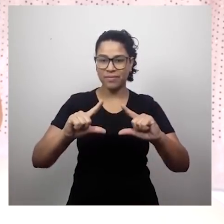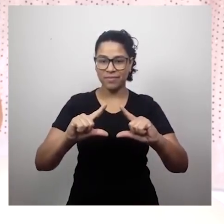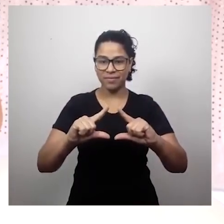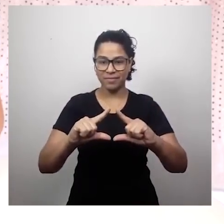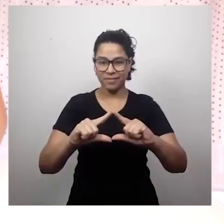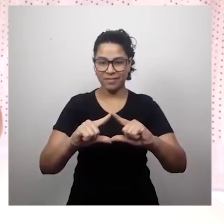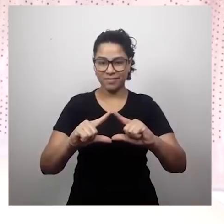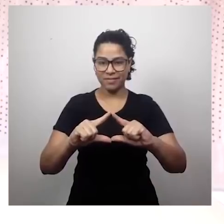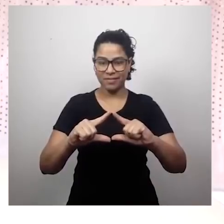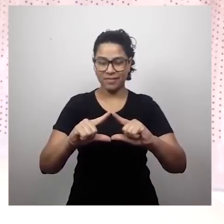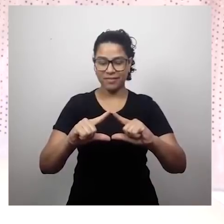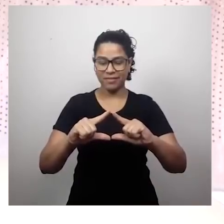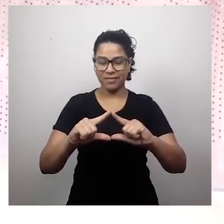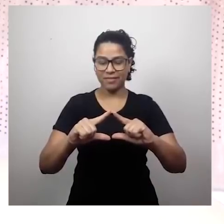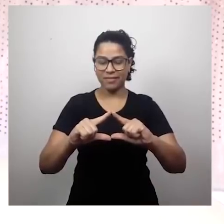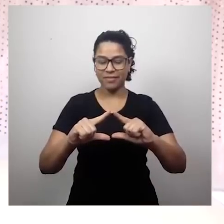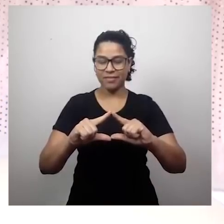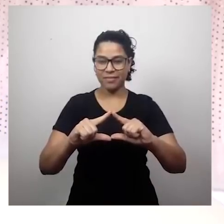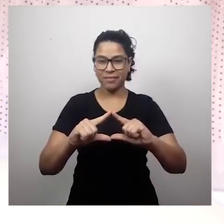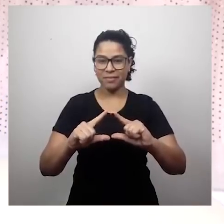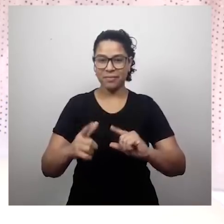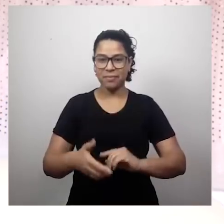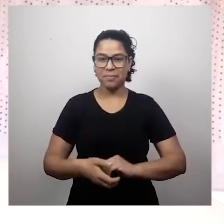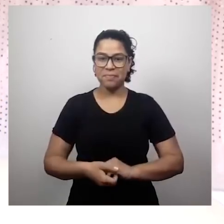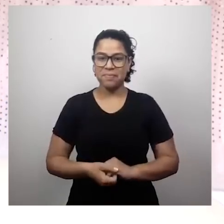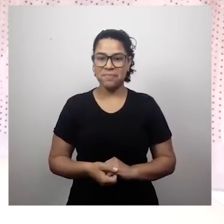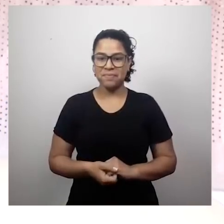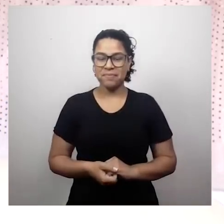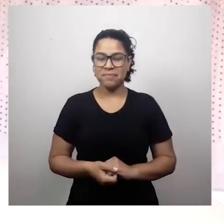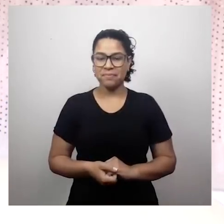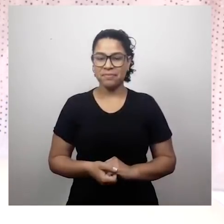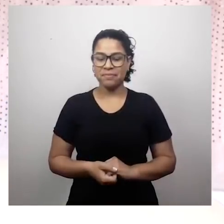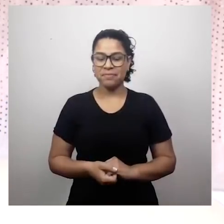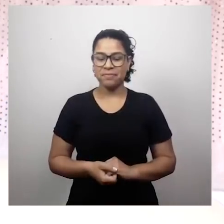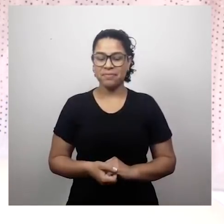se tornou um triângulo.